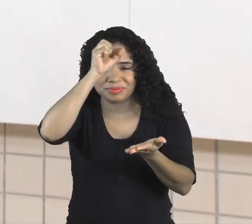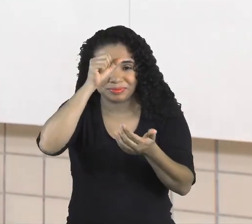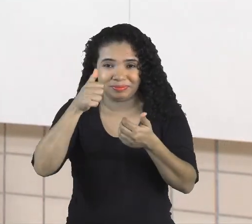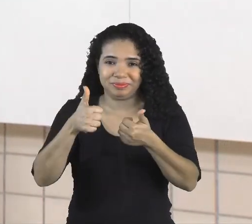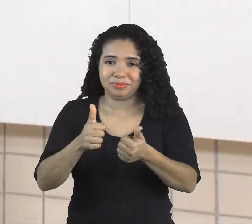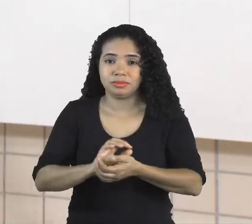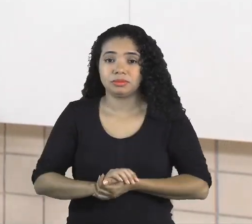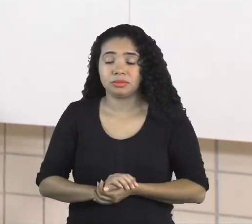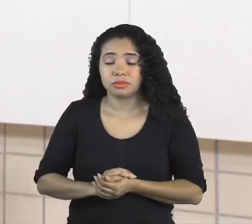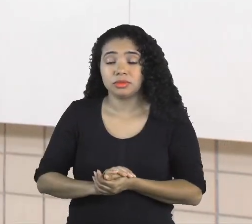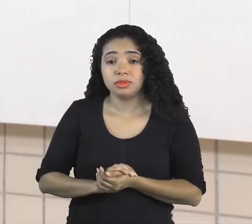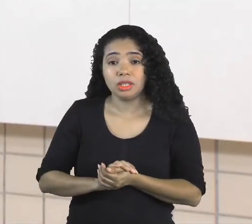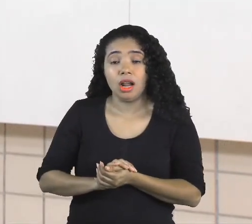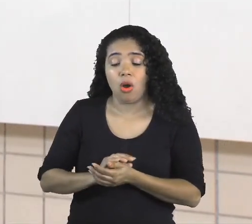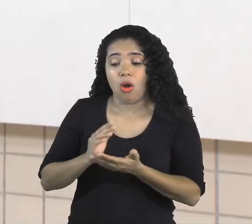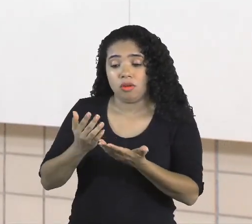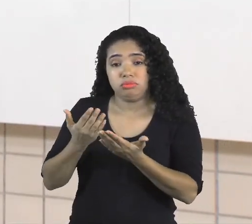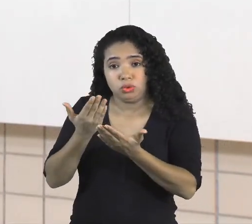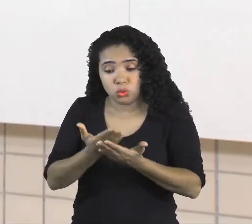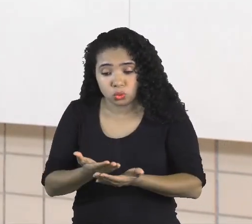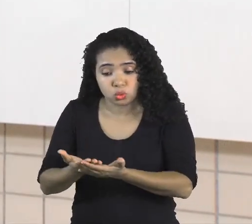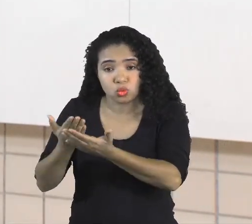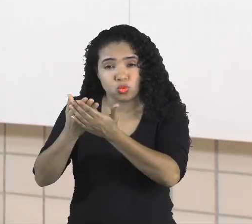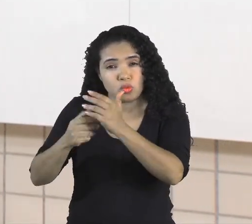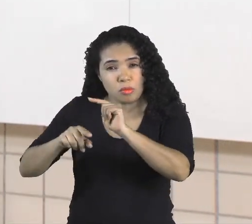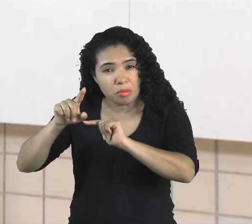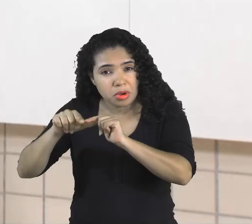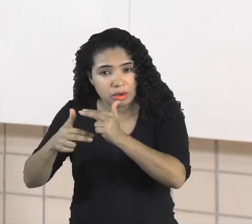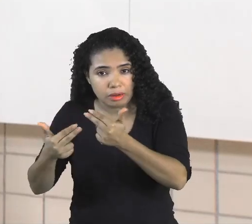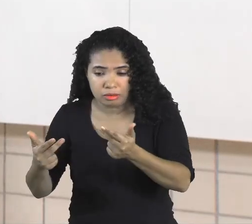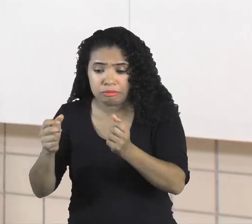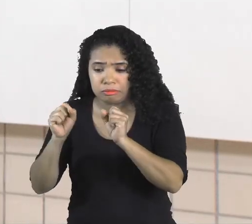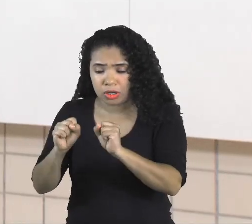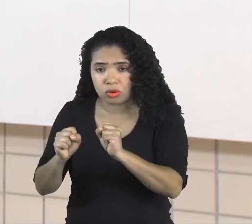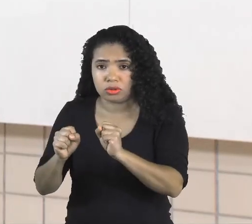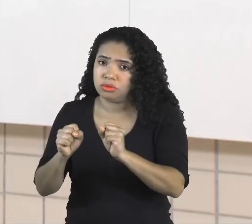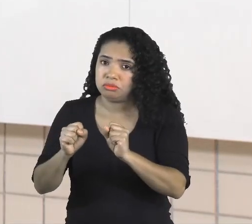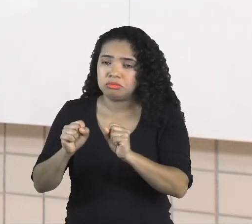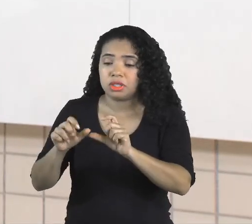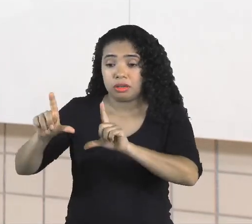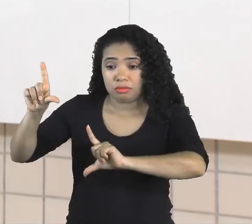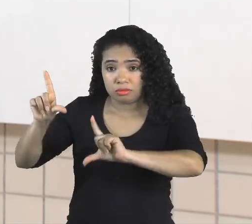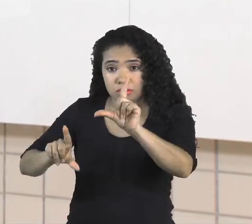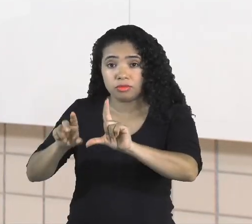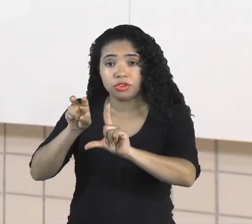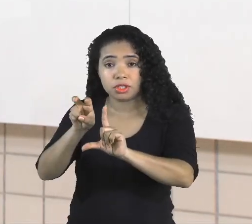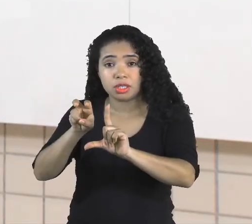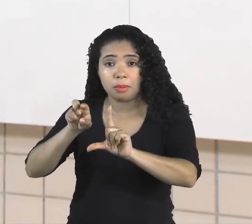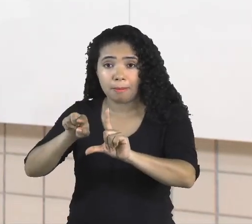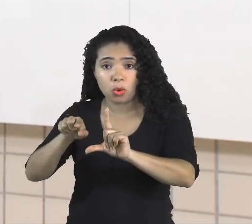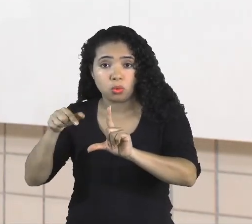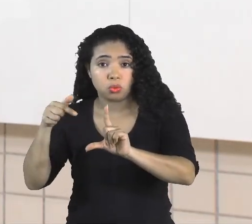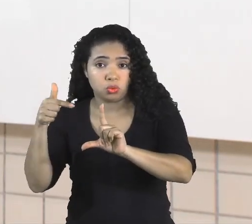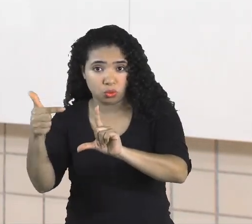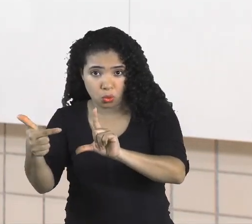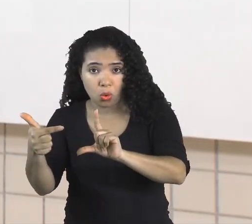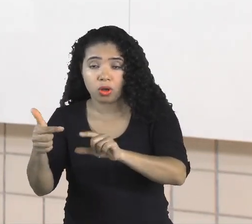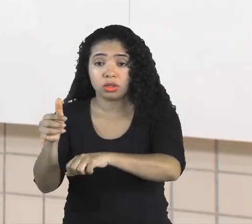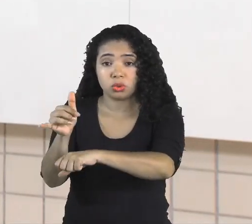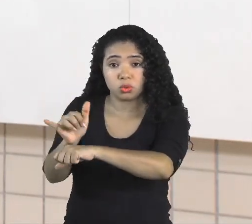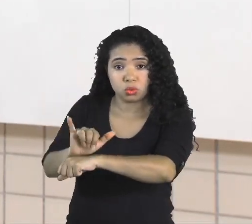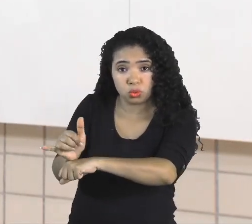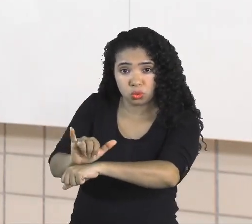pode acessar em algumas plataformas. Na televisão, sintonize o canal 5.2. No